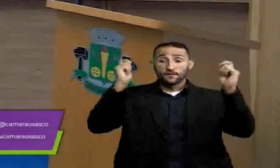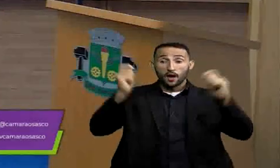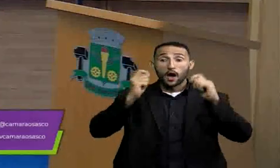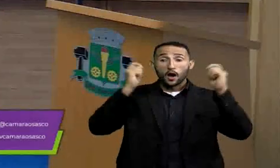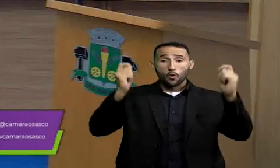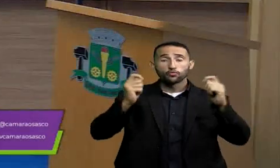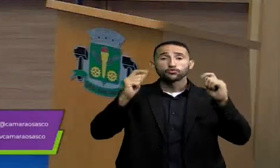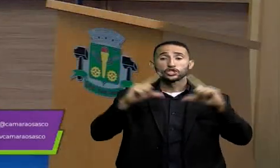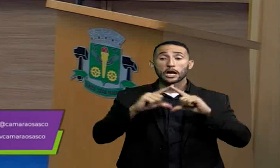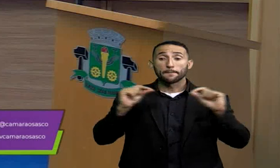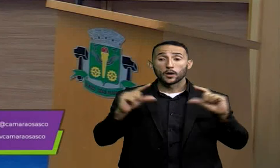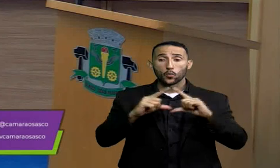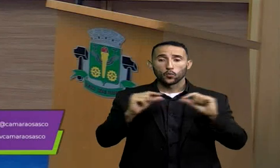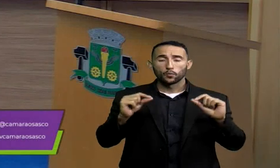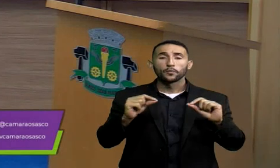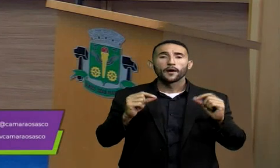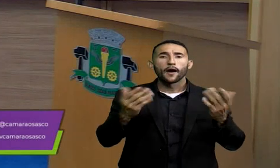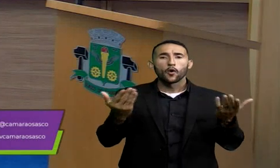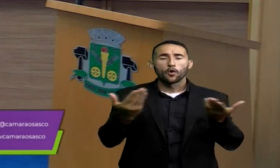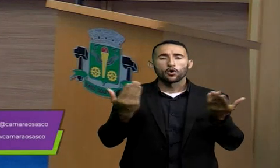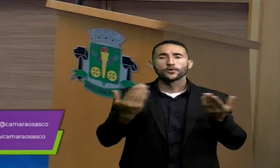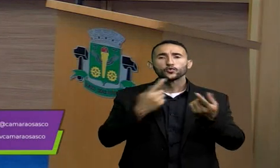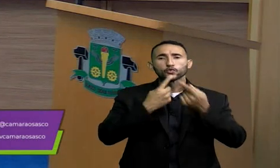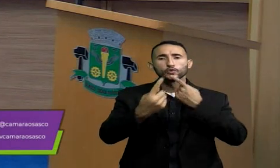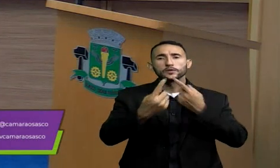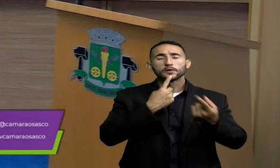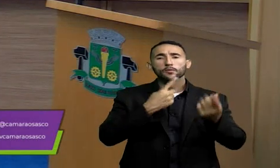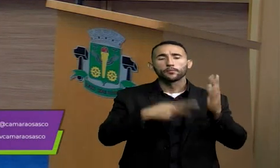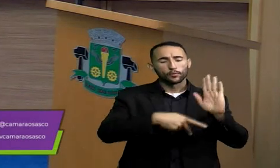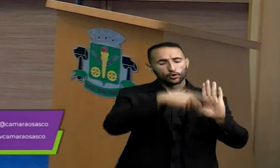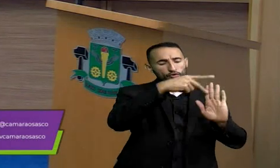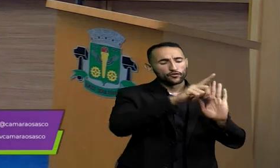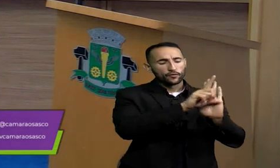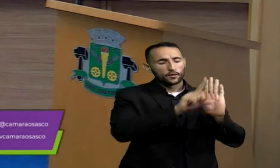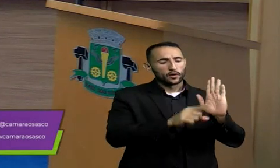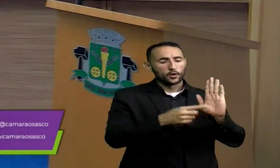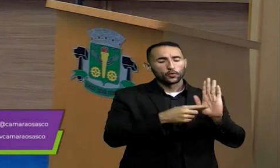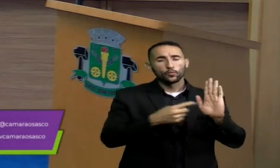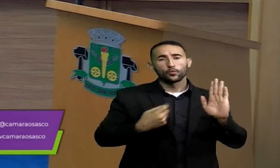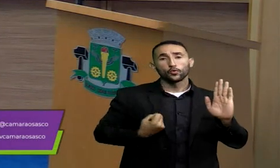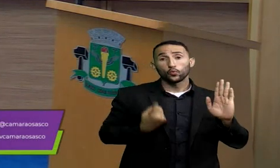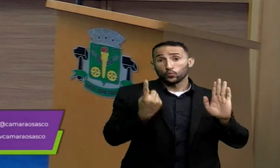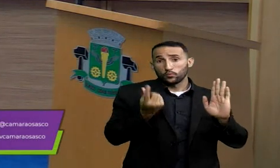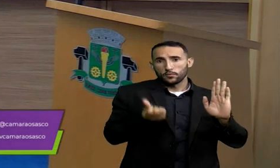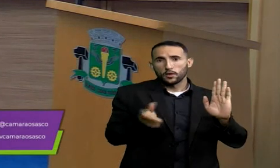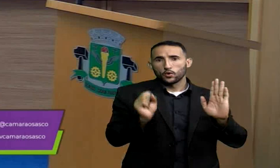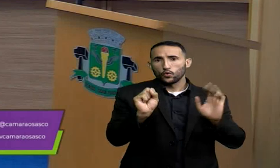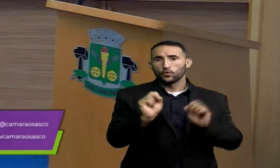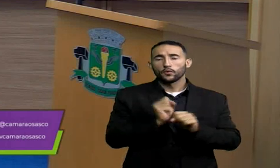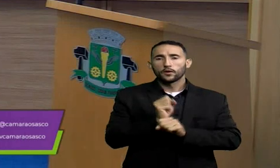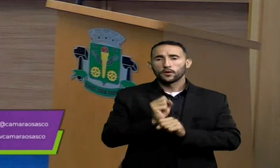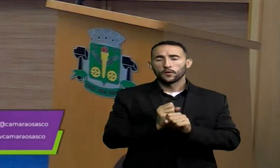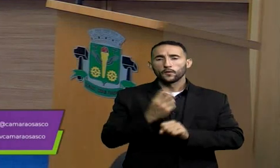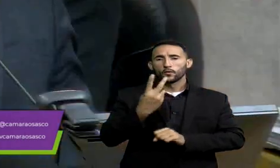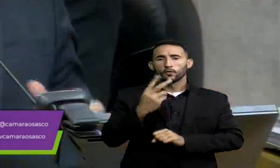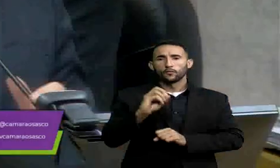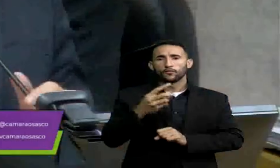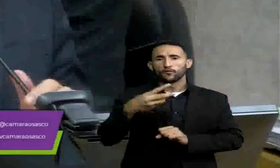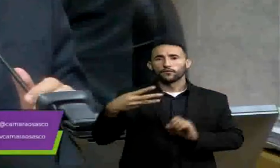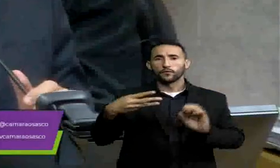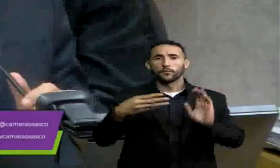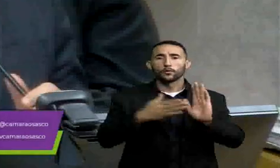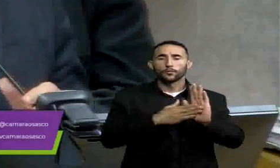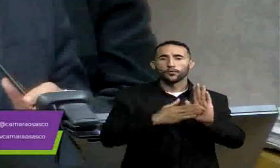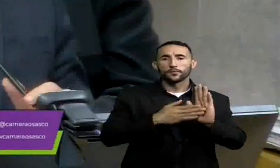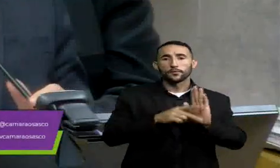Japonês está em discussão o projeto de lei 168/2022 do nobre Vereador Josias da